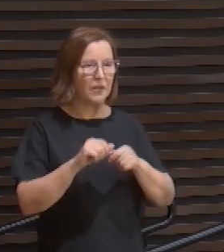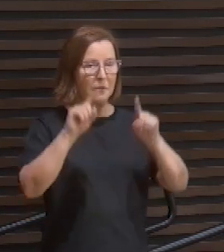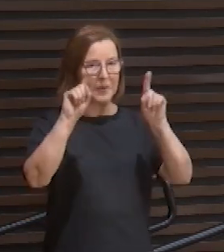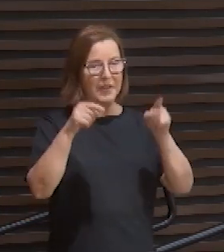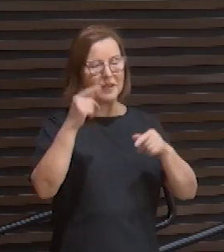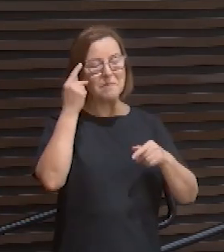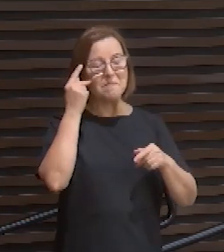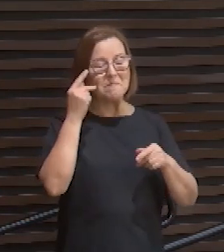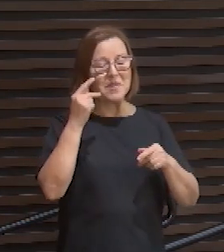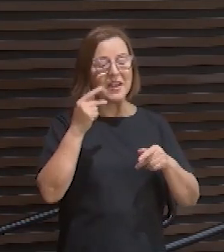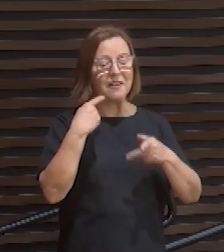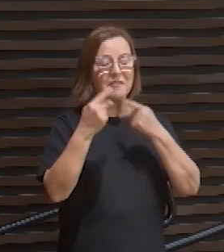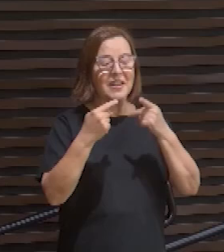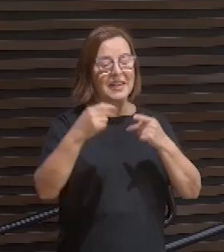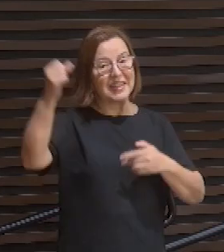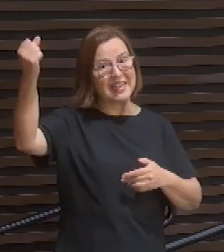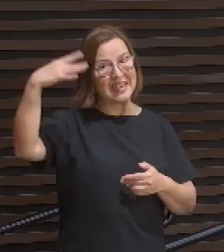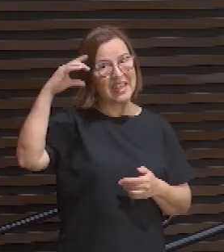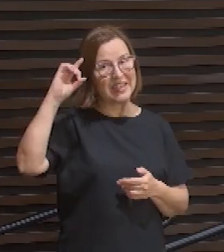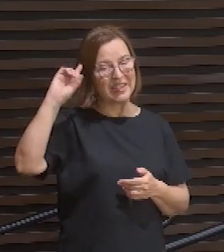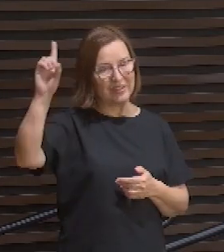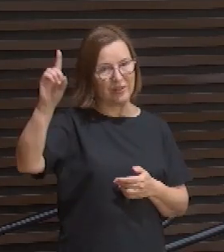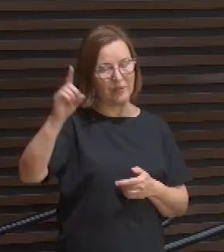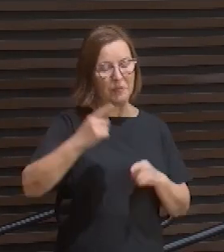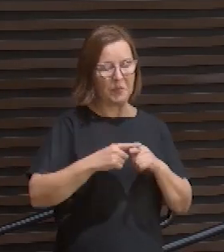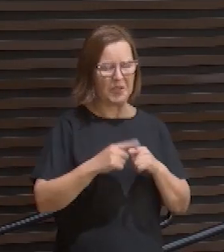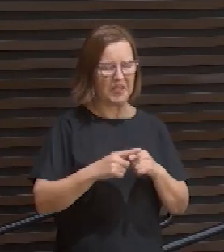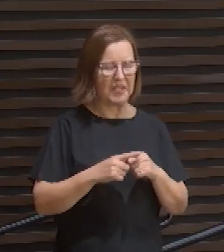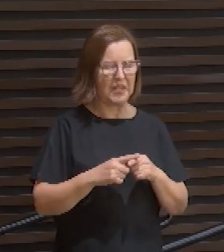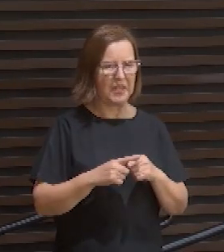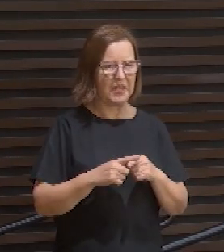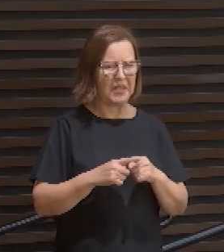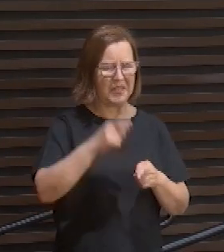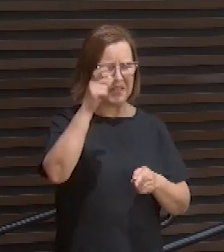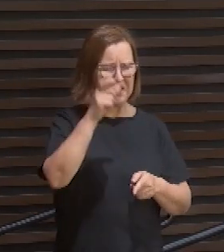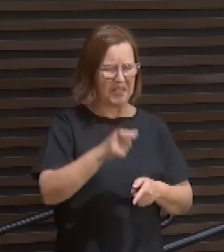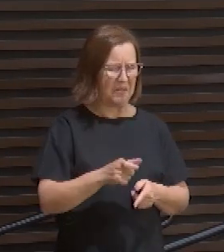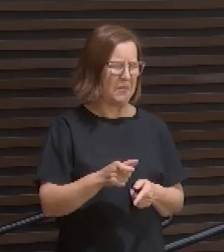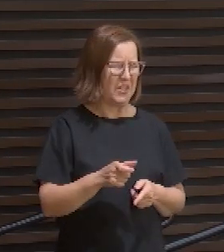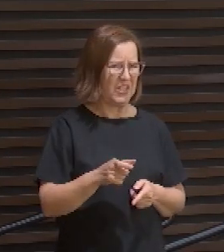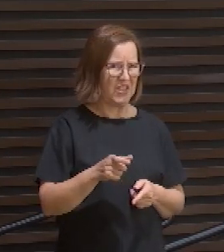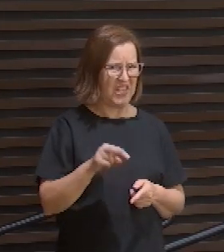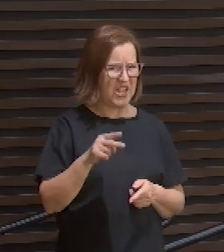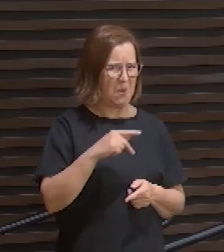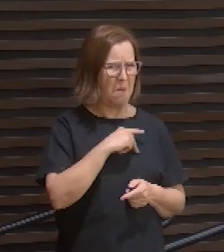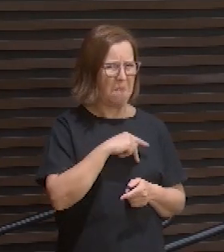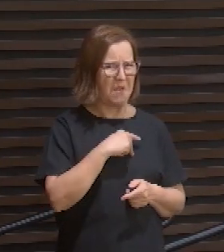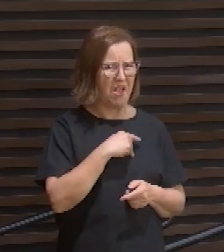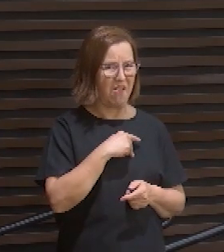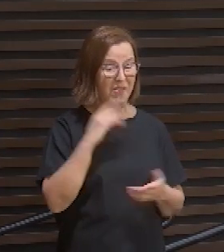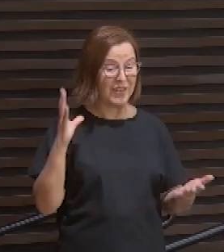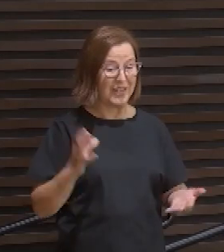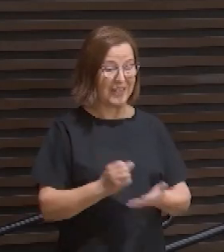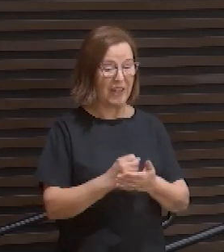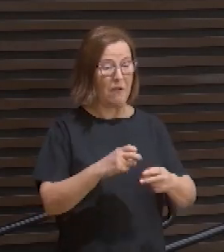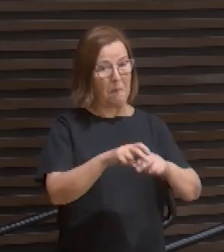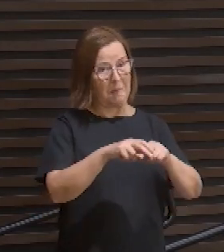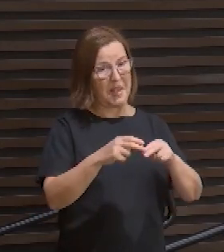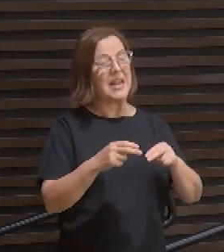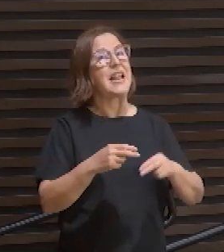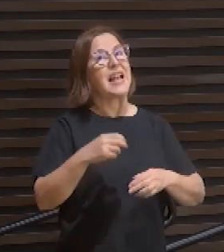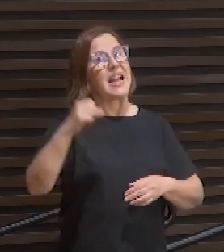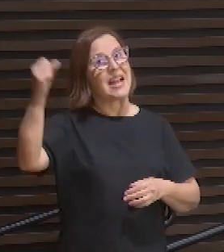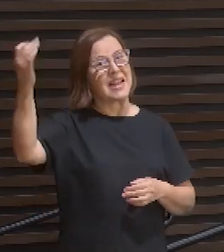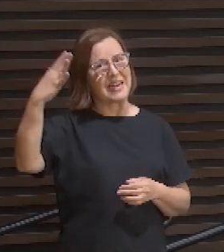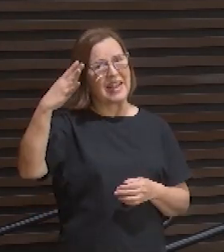Deus. Sabe por quê? Porque um miserável como ele, que foi salvo pela graça, ele nunca vai perder uma oportunidade de exaltar esta mesma